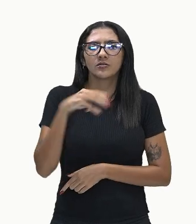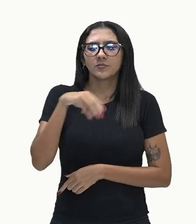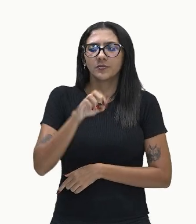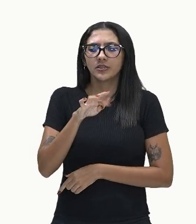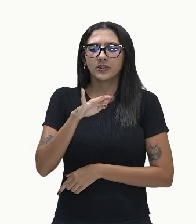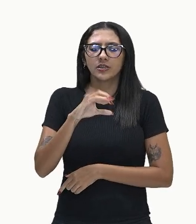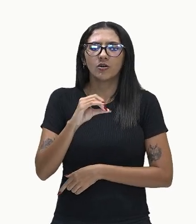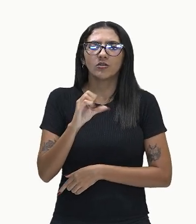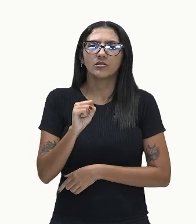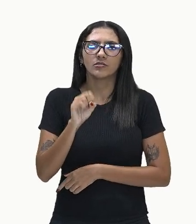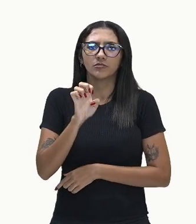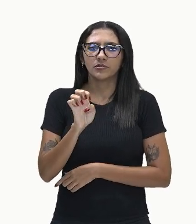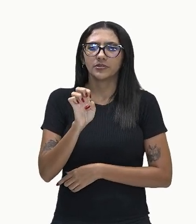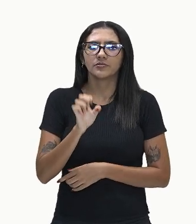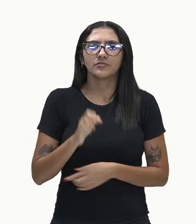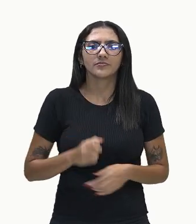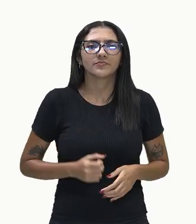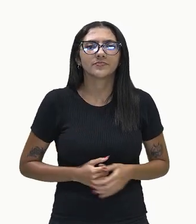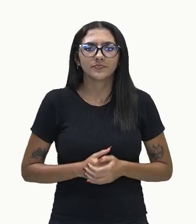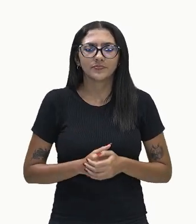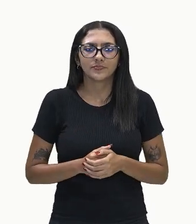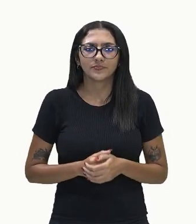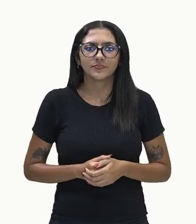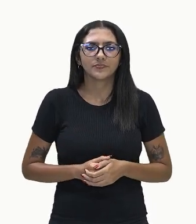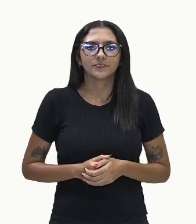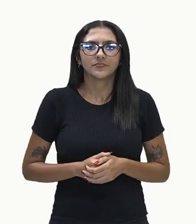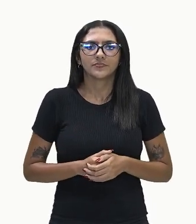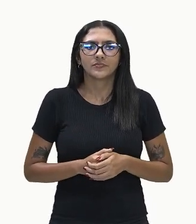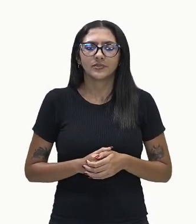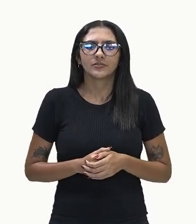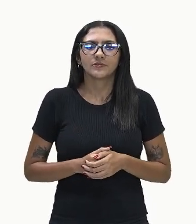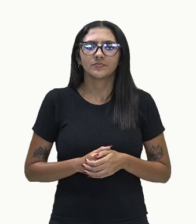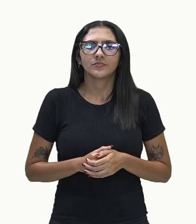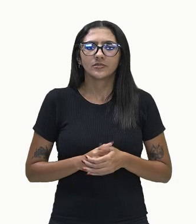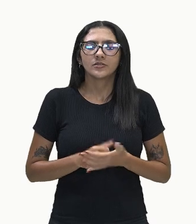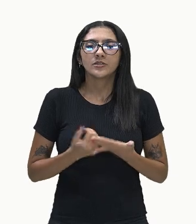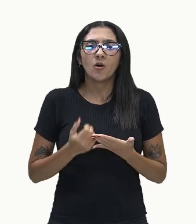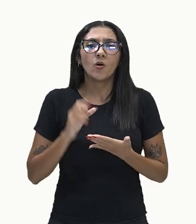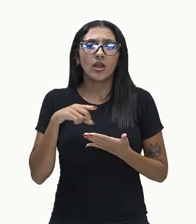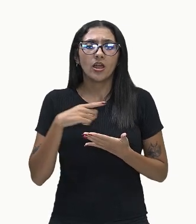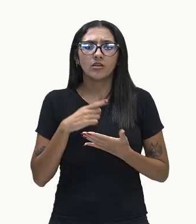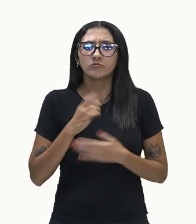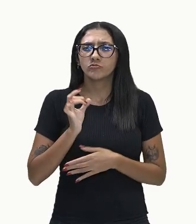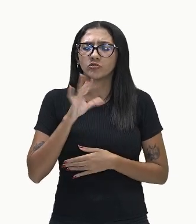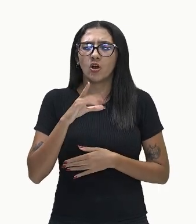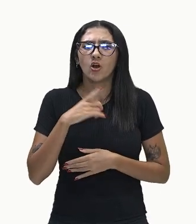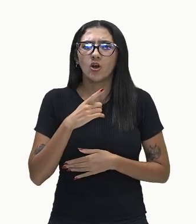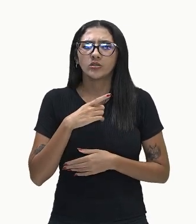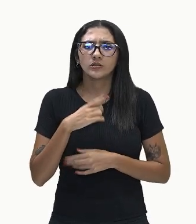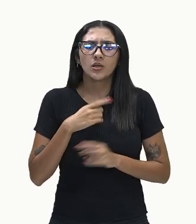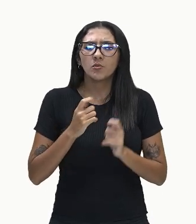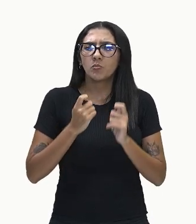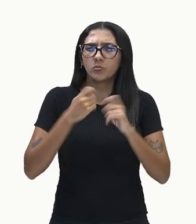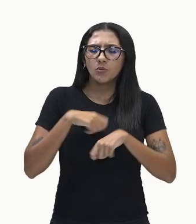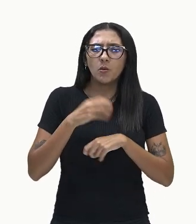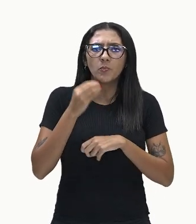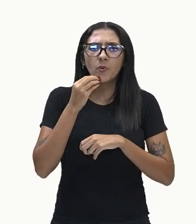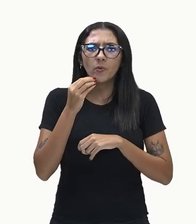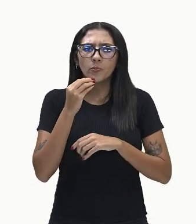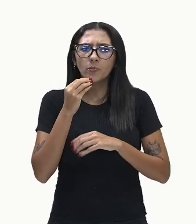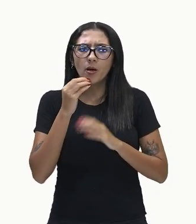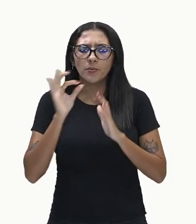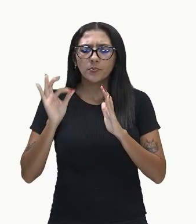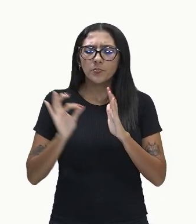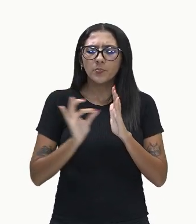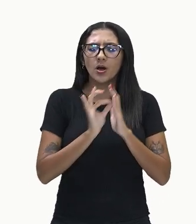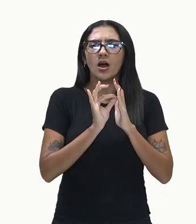endometriose, que, ao invés de cumprir a sua função, que é propiciar o desenvolvimento, né,